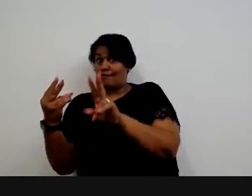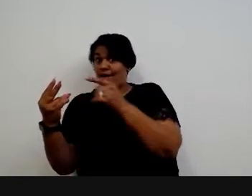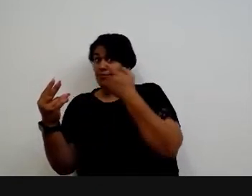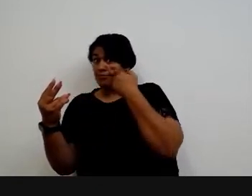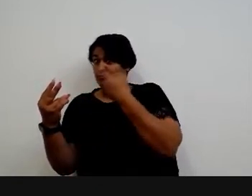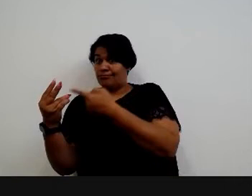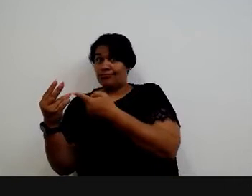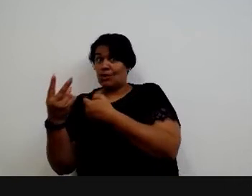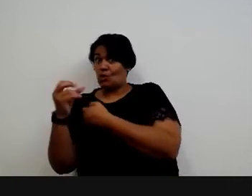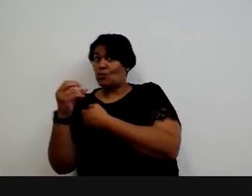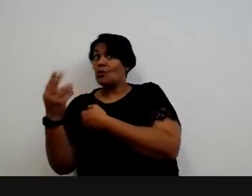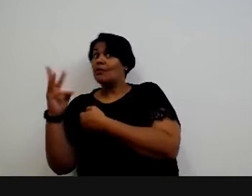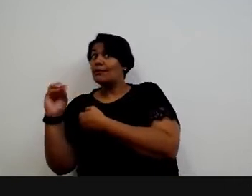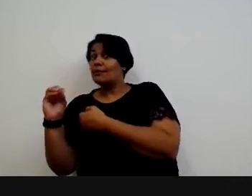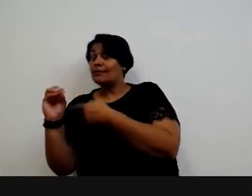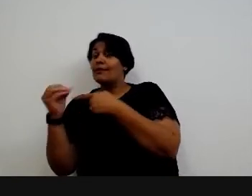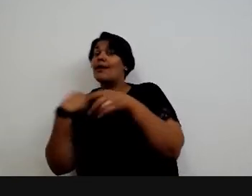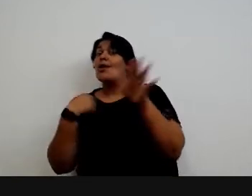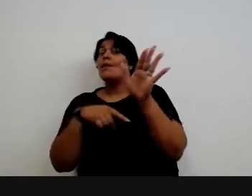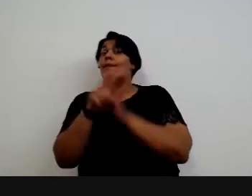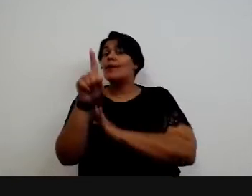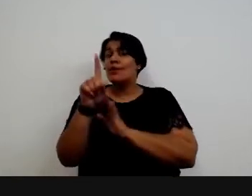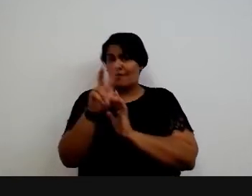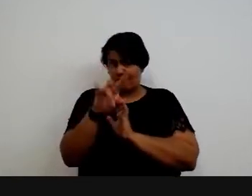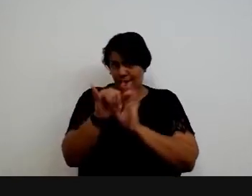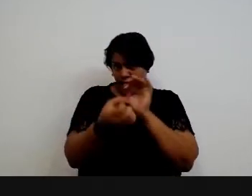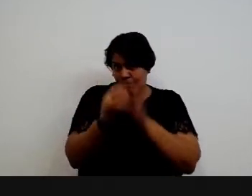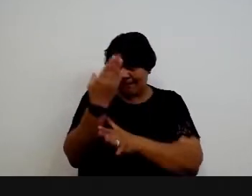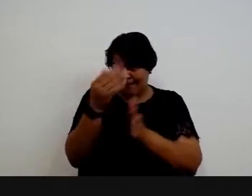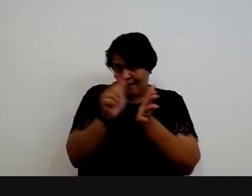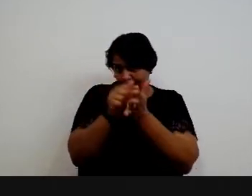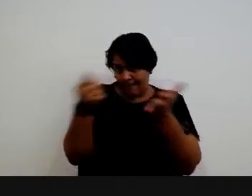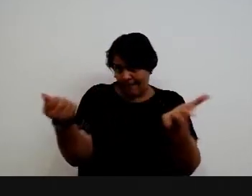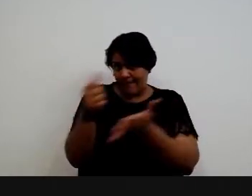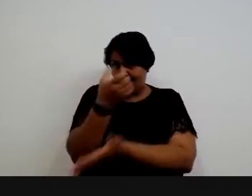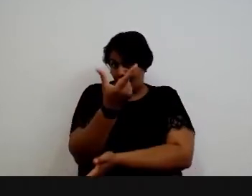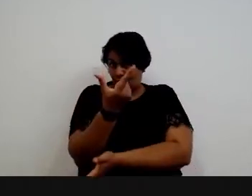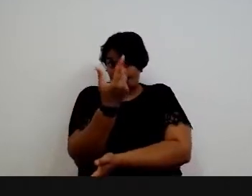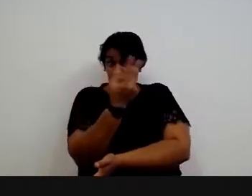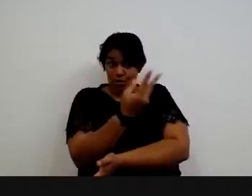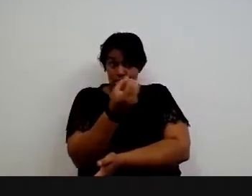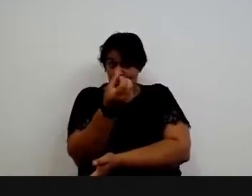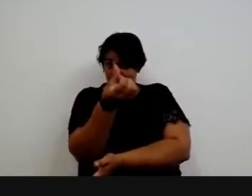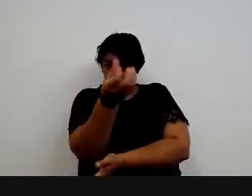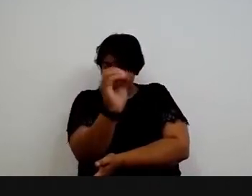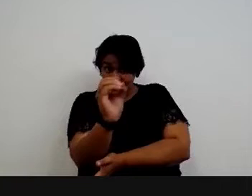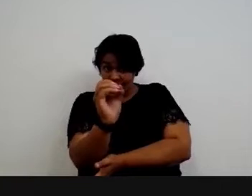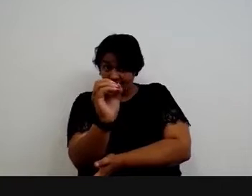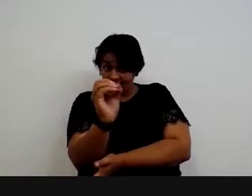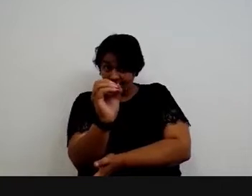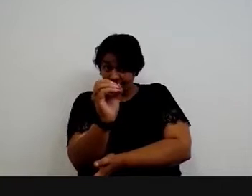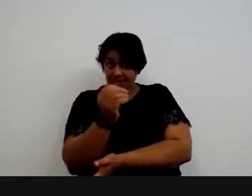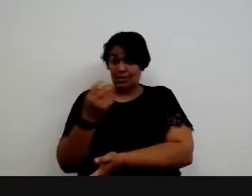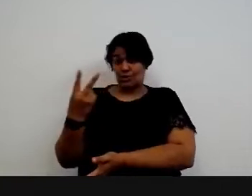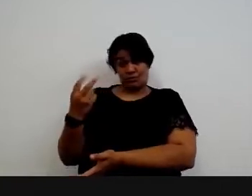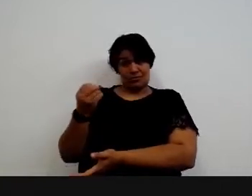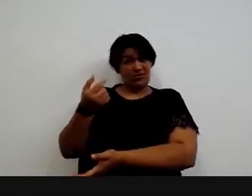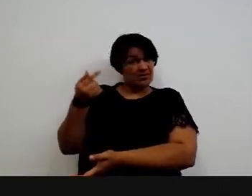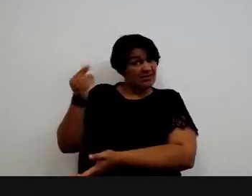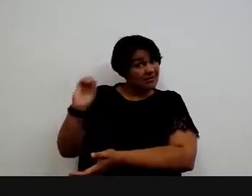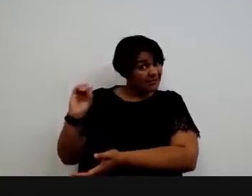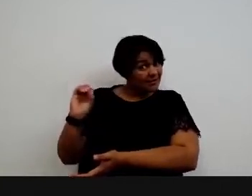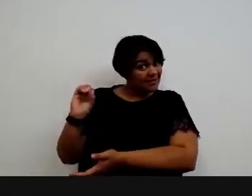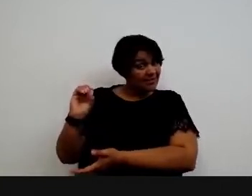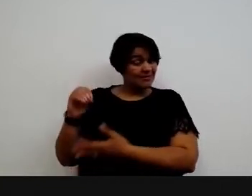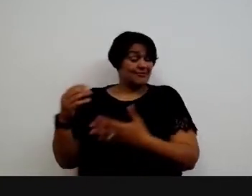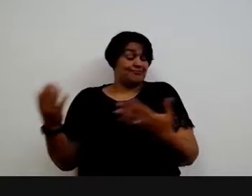chegar 2030 e a pergunta que nós vamos fazer, nós vamos criar uma Agenda 2060? Criaremos uma Agenda 2070? E a busca por